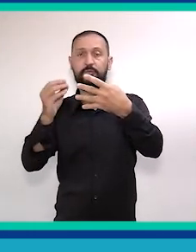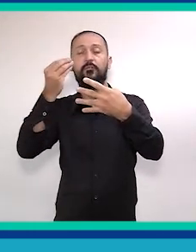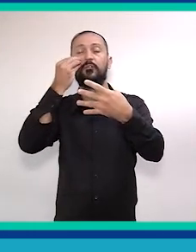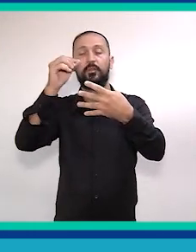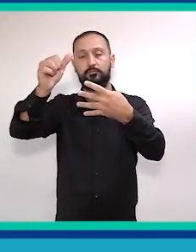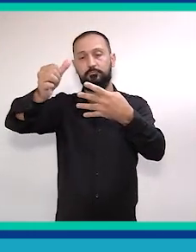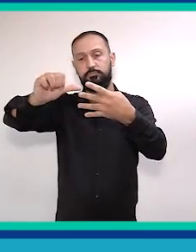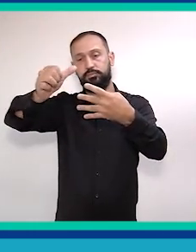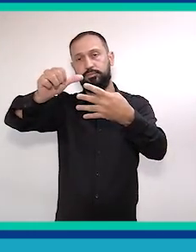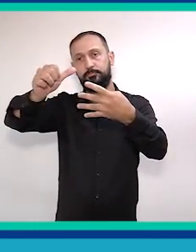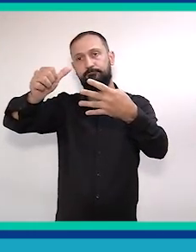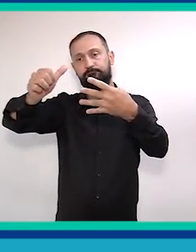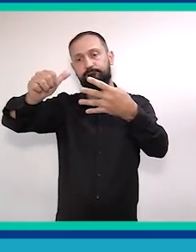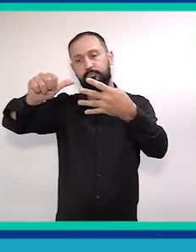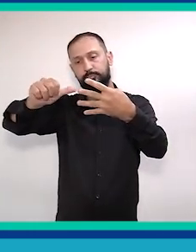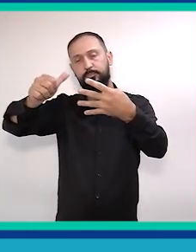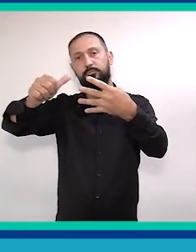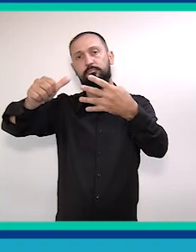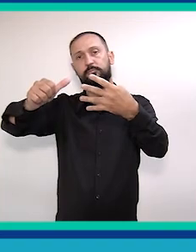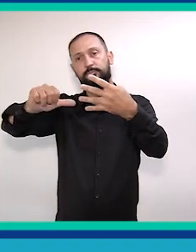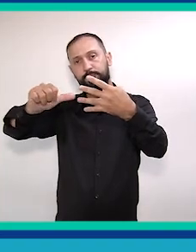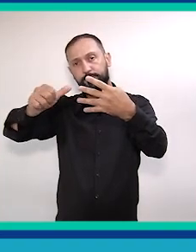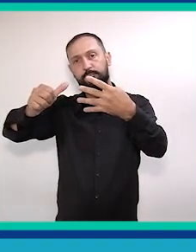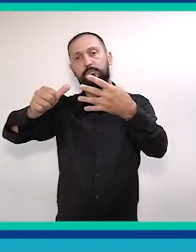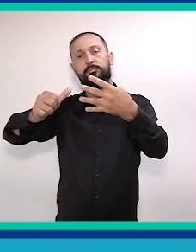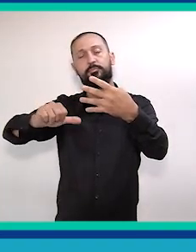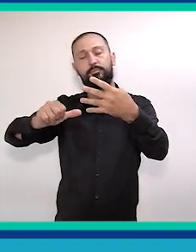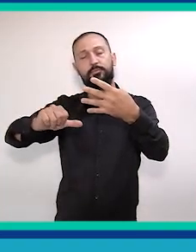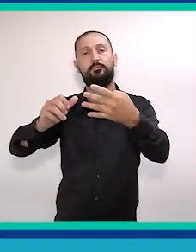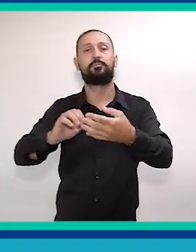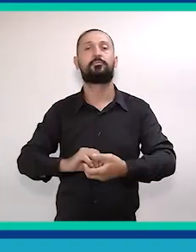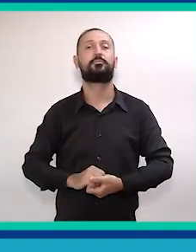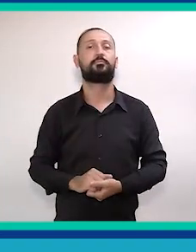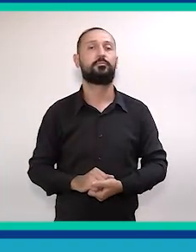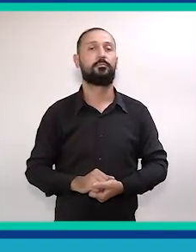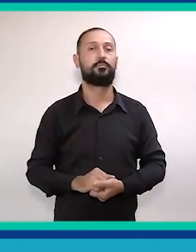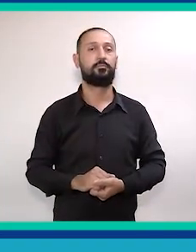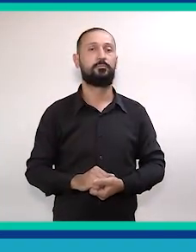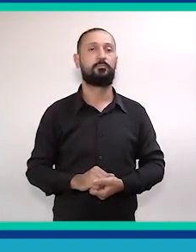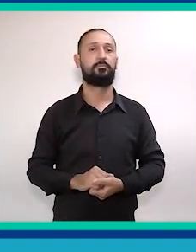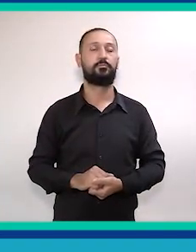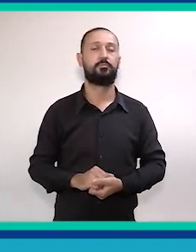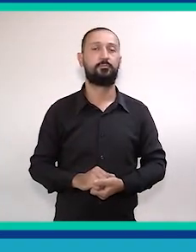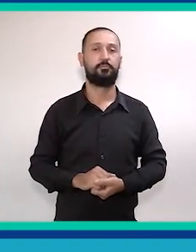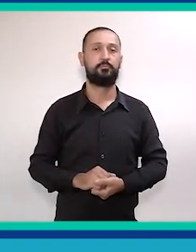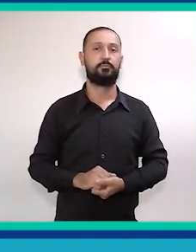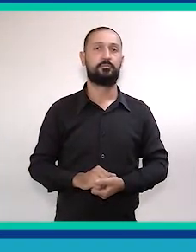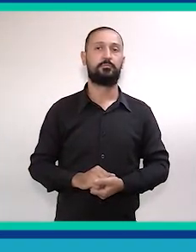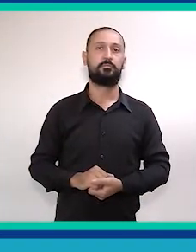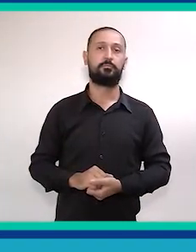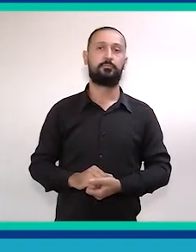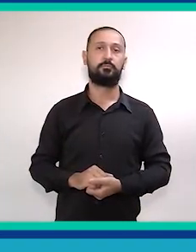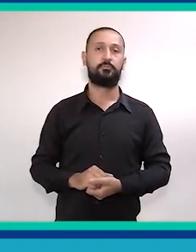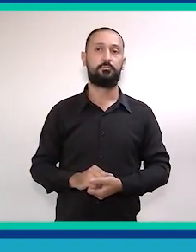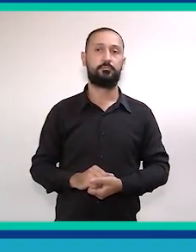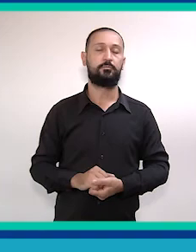fases são avaliados alguns parâmetros farmacológicos. Então,